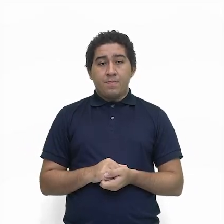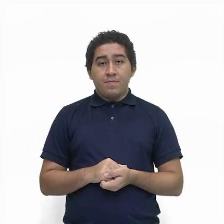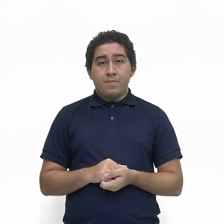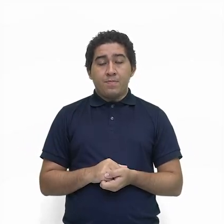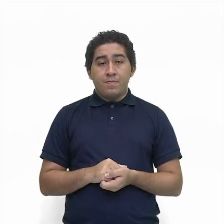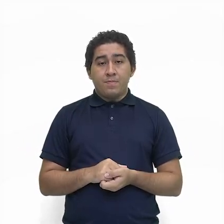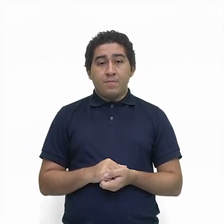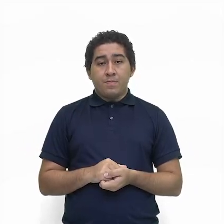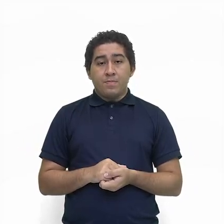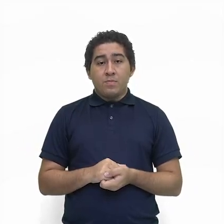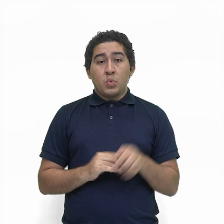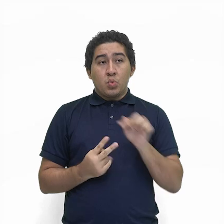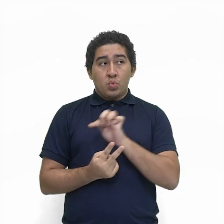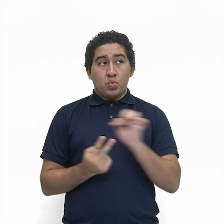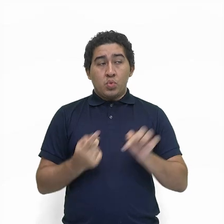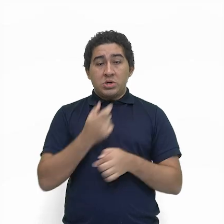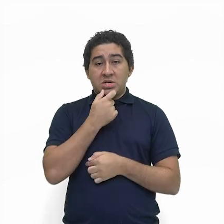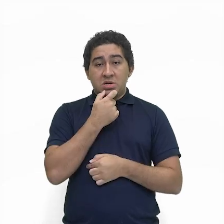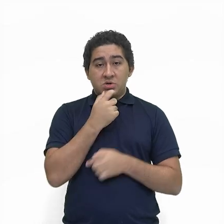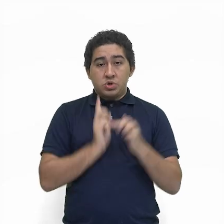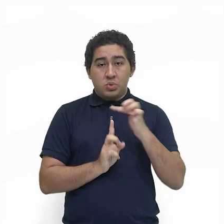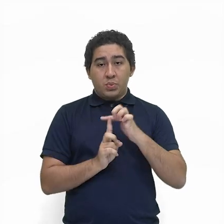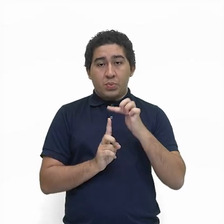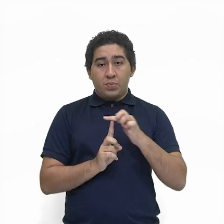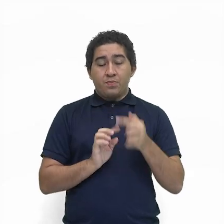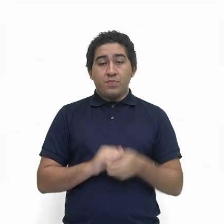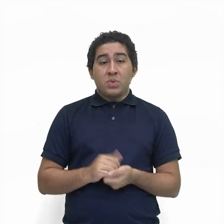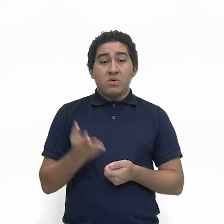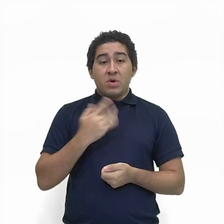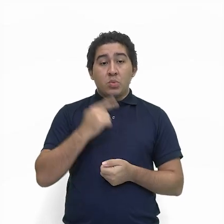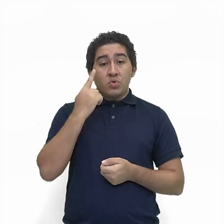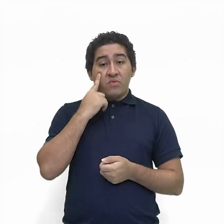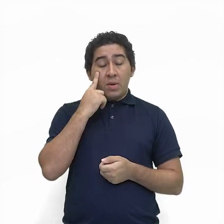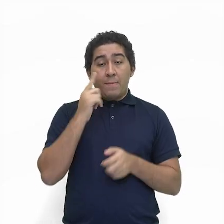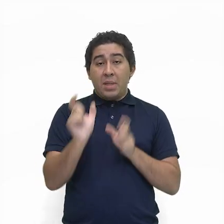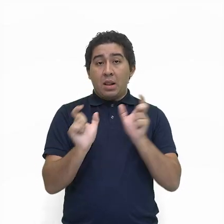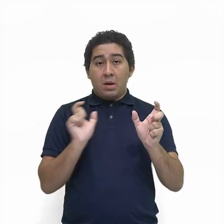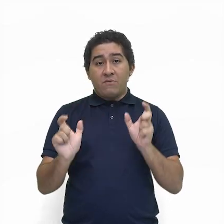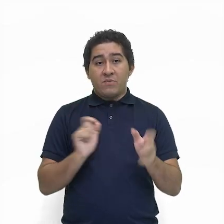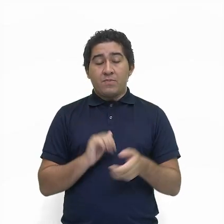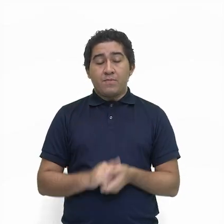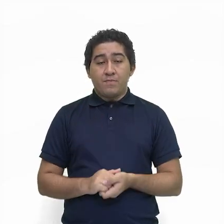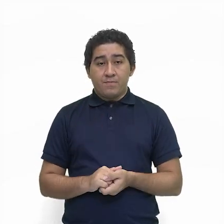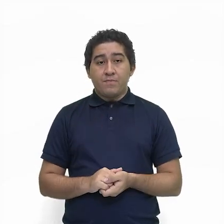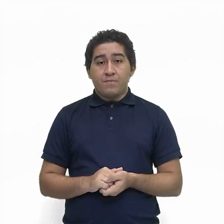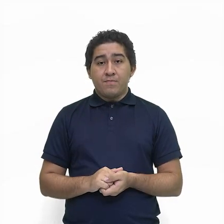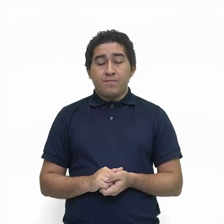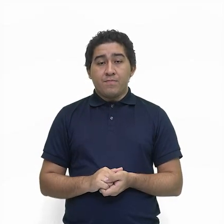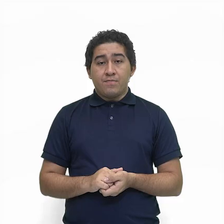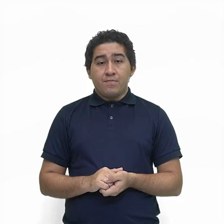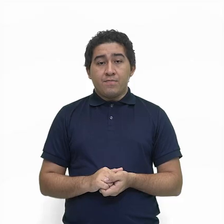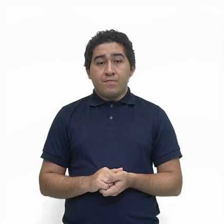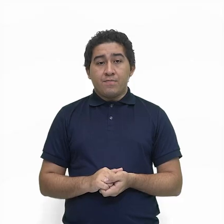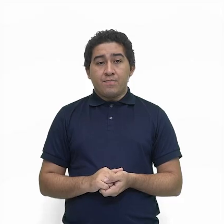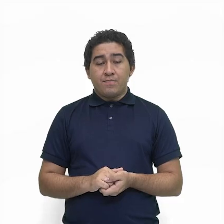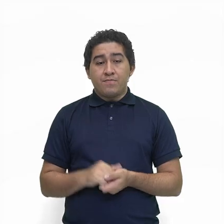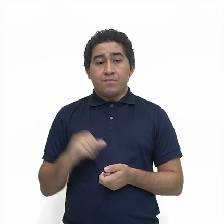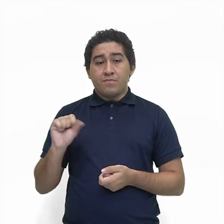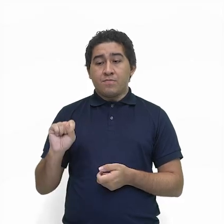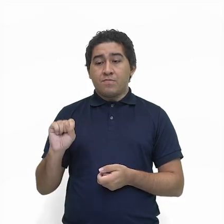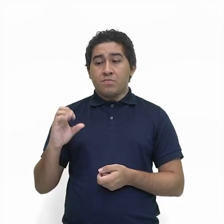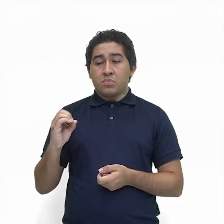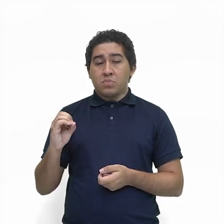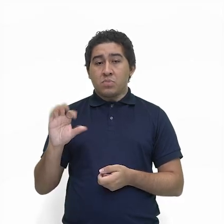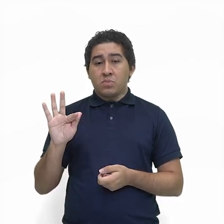inglês britânico, e do outro lado, American English. Vamos lá para os vocabulários. British English, sofa.